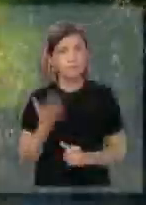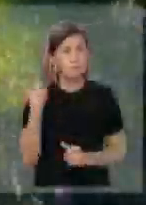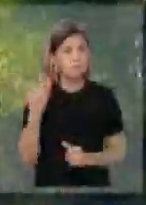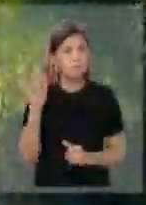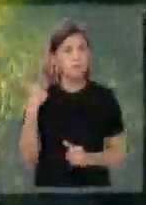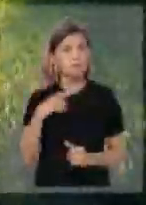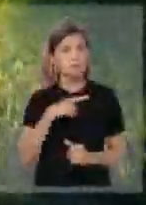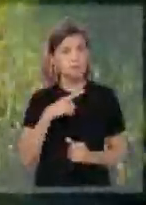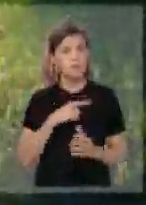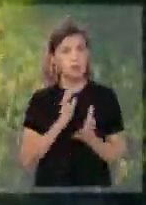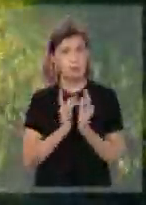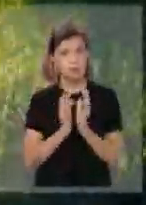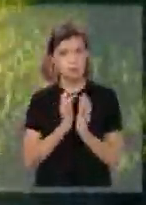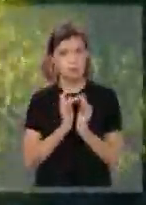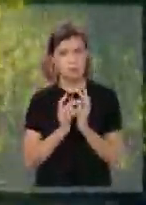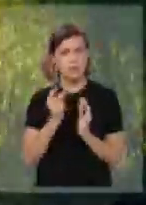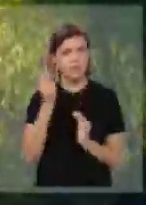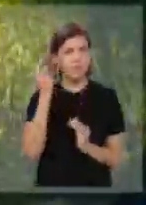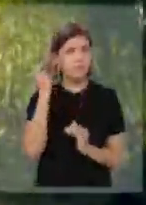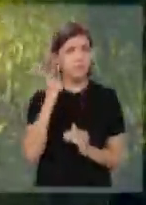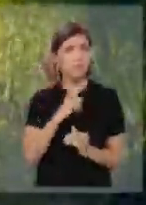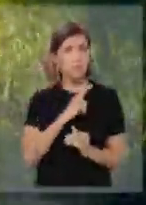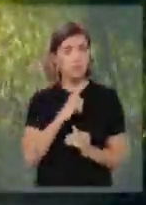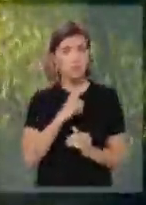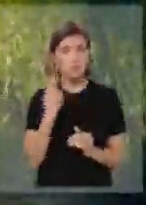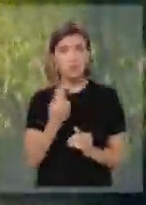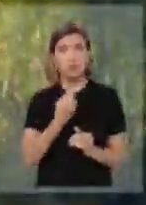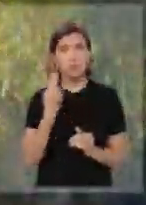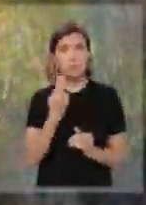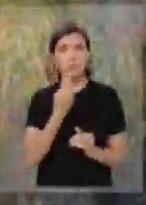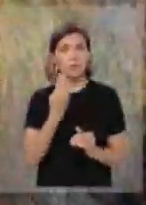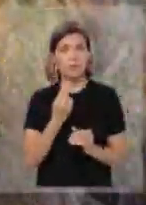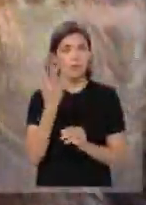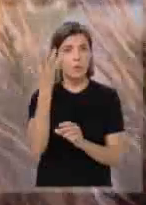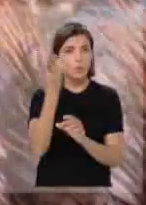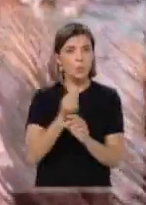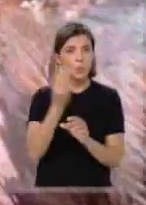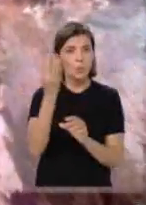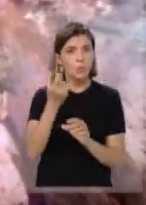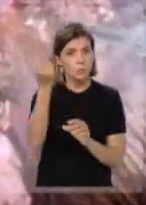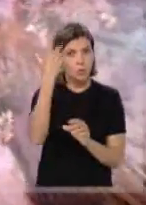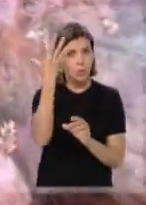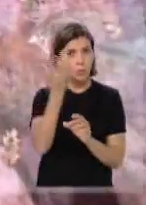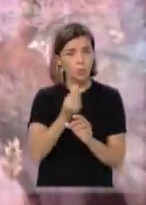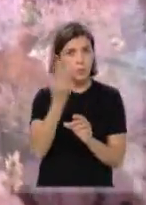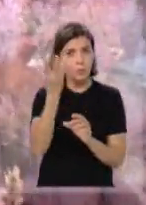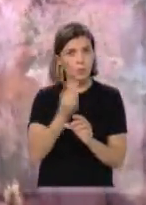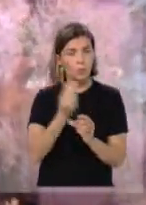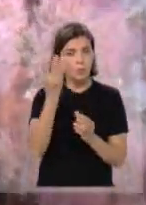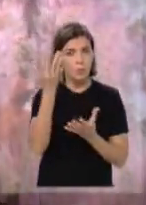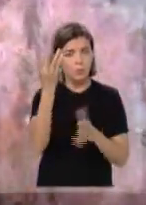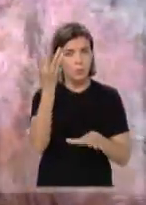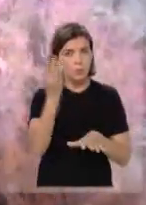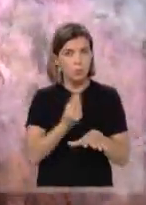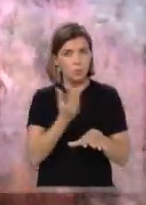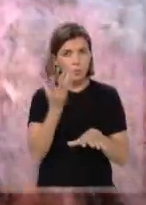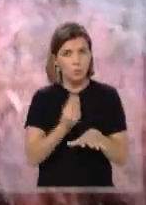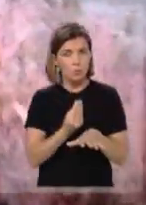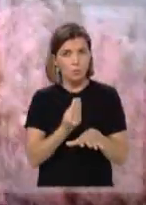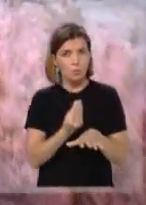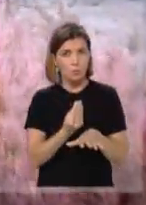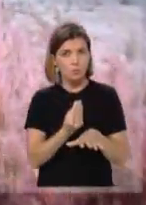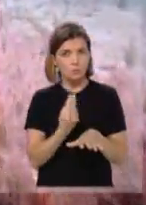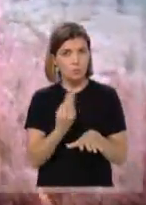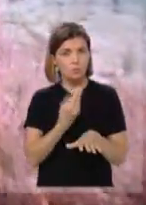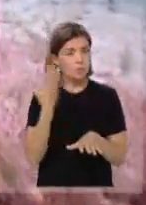Os ancestrais das algas, por exemplo, não tinham a capacidade de fazer fotossíntese, ou seja, de produzir